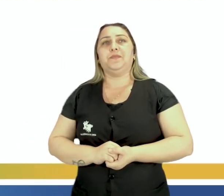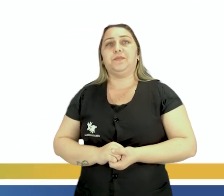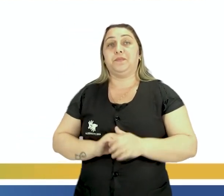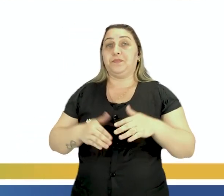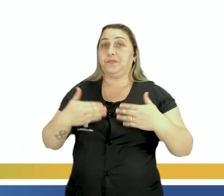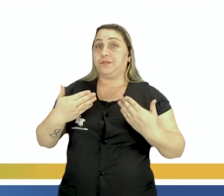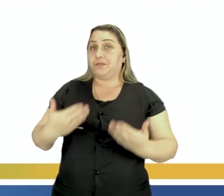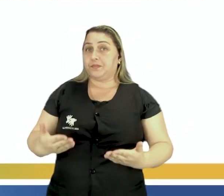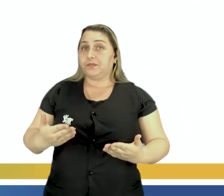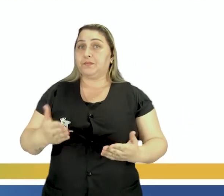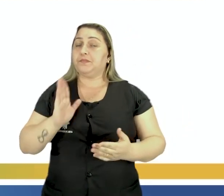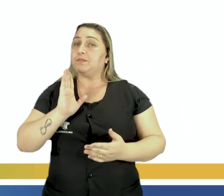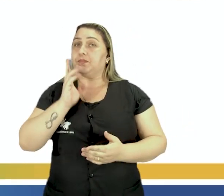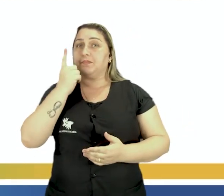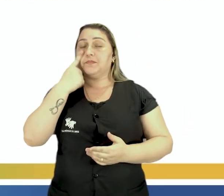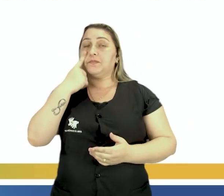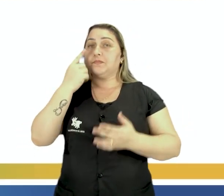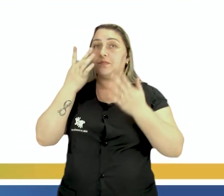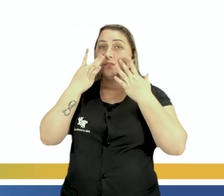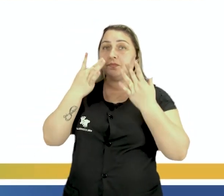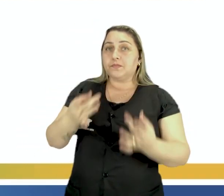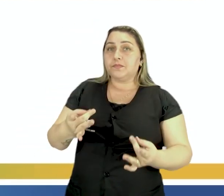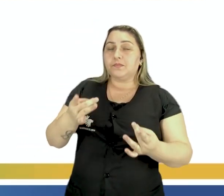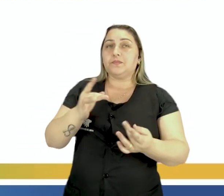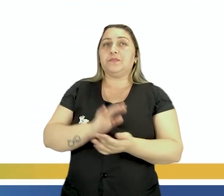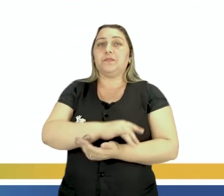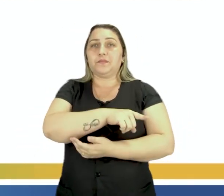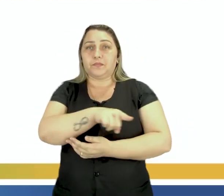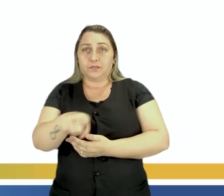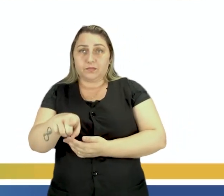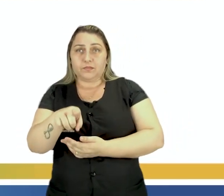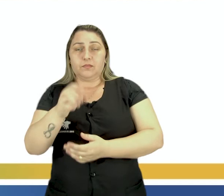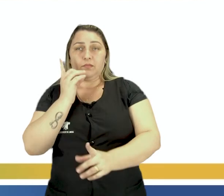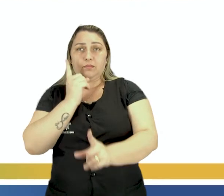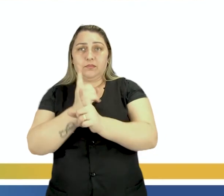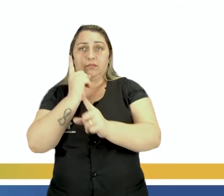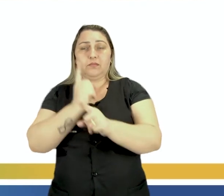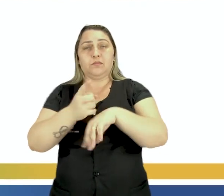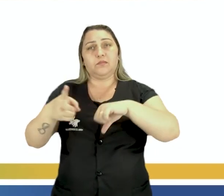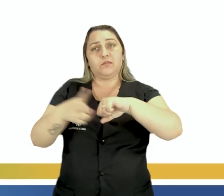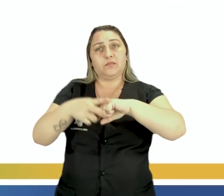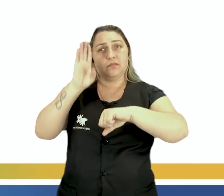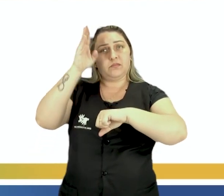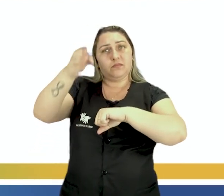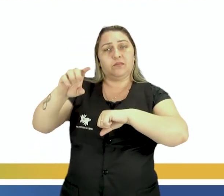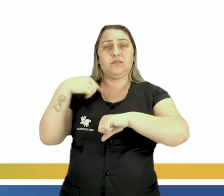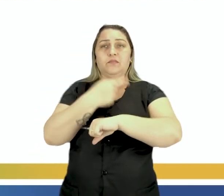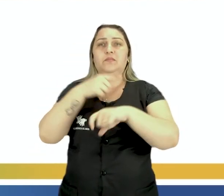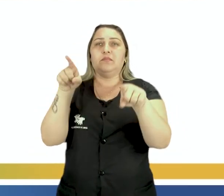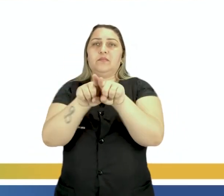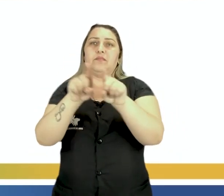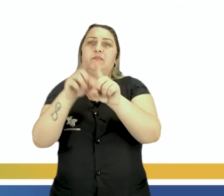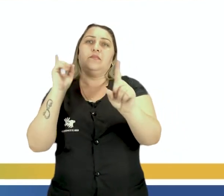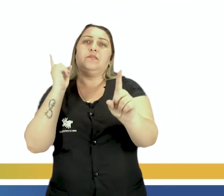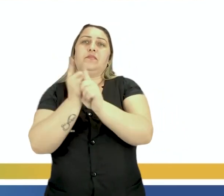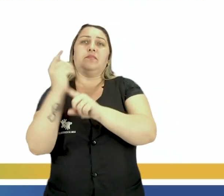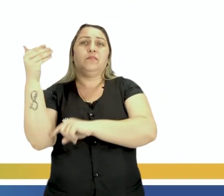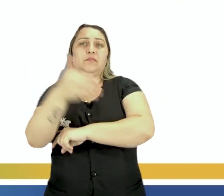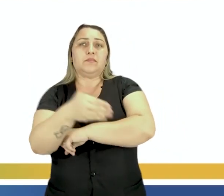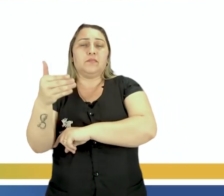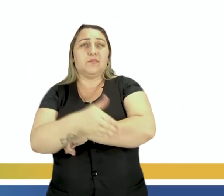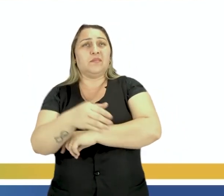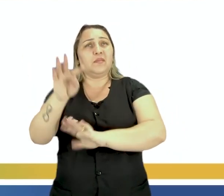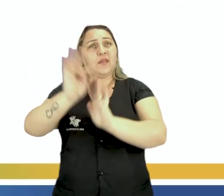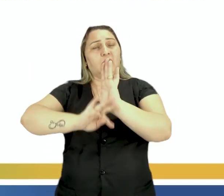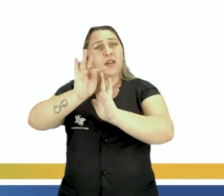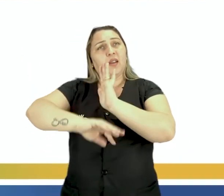Bom, então, como vocês puderam observar aí no texto, se vocês encontrarem o verbo principal, a gente também encontra a frequência. Então, lá no